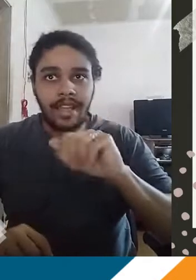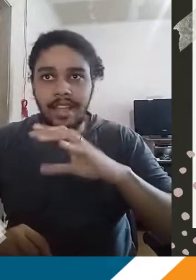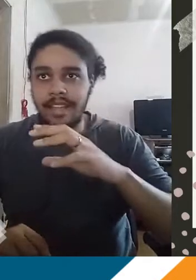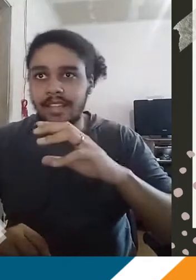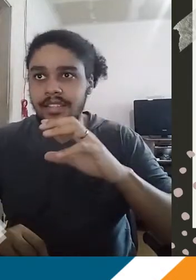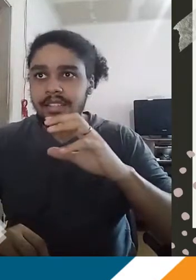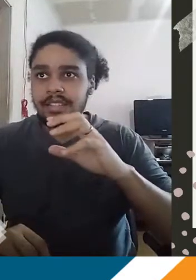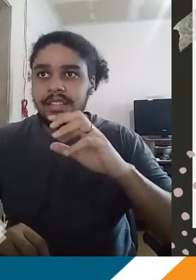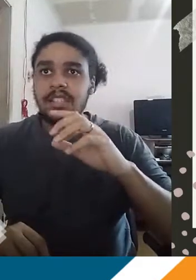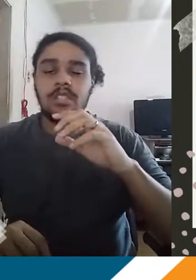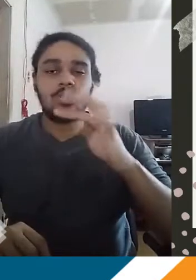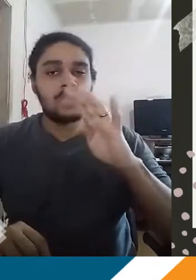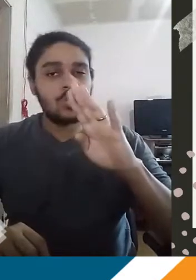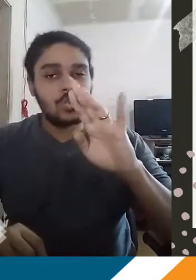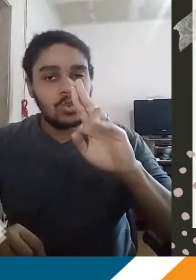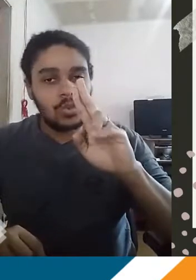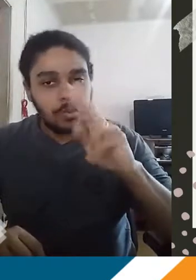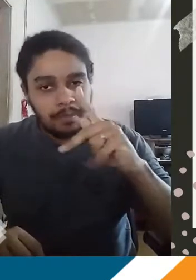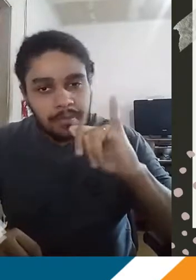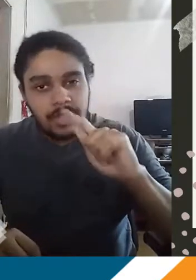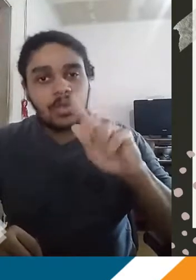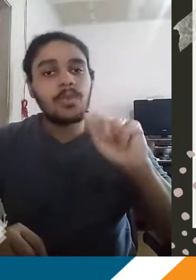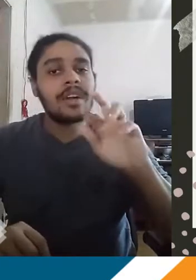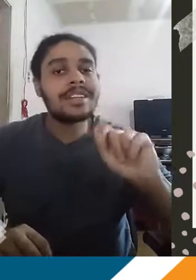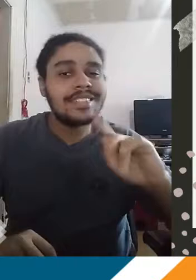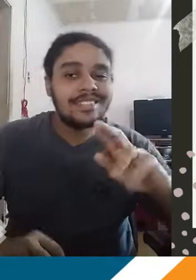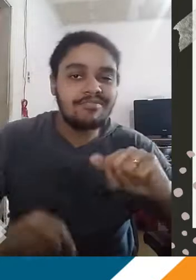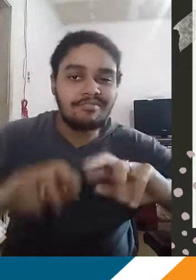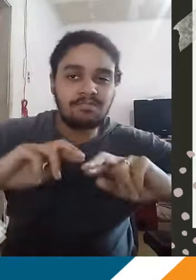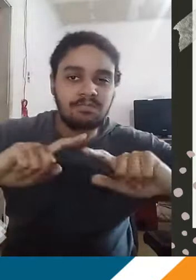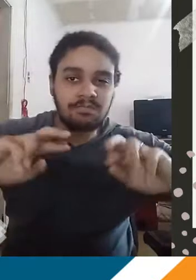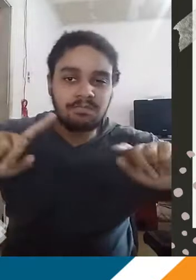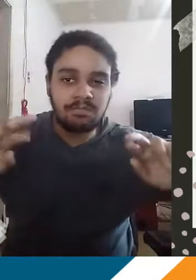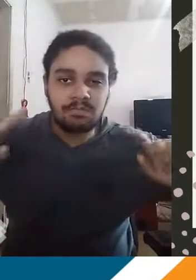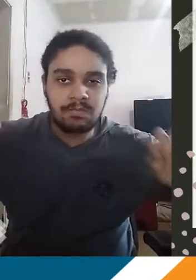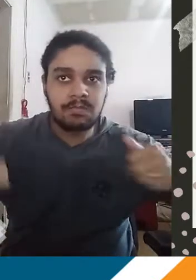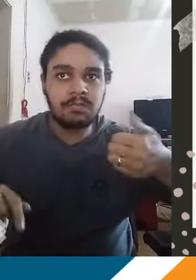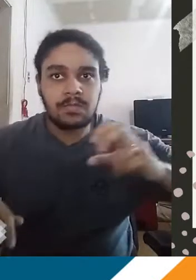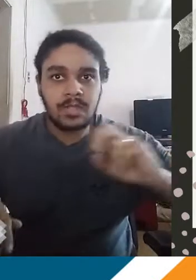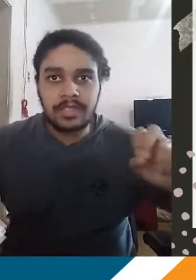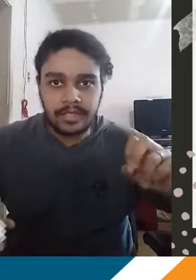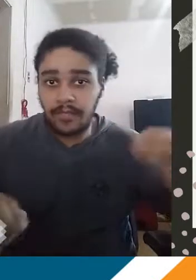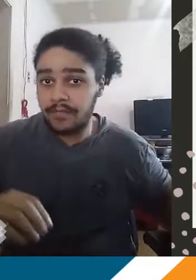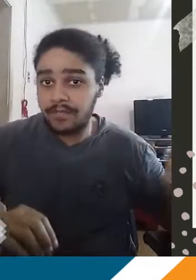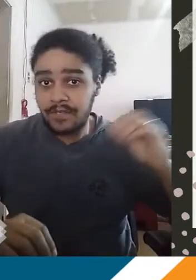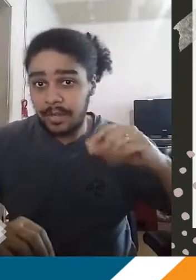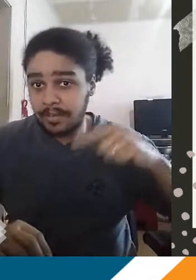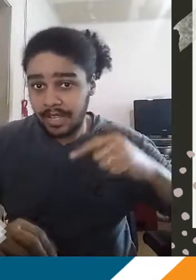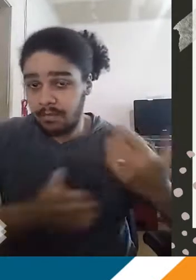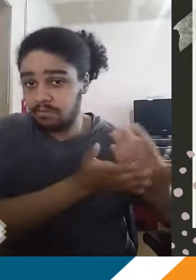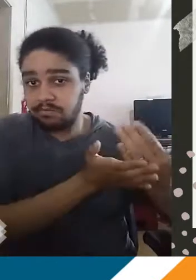Pano, Tupi-Guarani, entre outros. Teremos ali em 1500 a vinda do branco